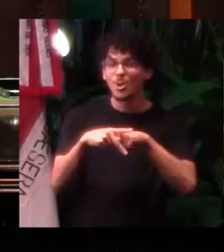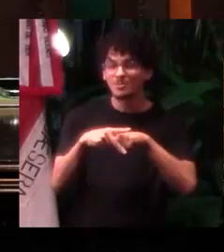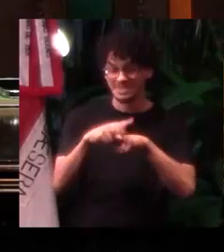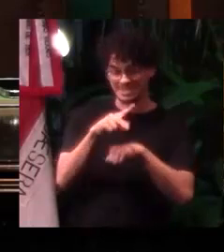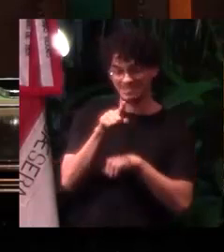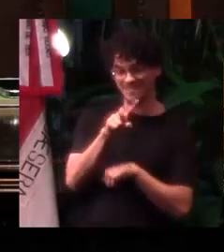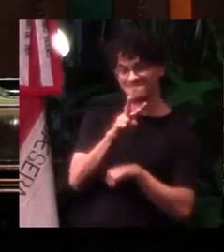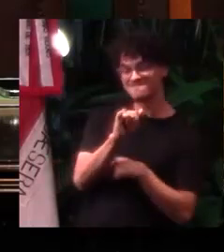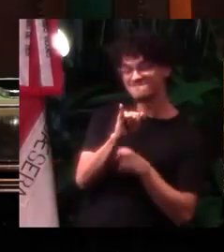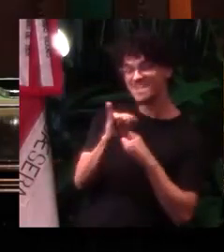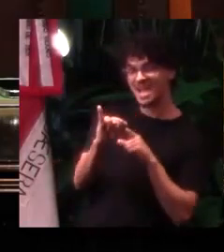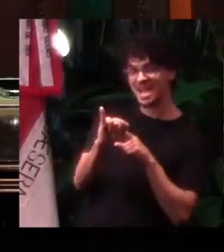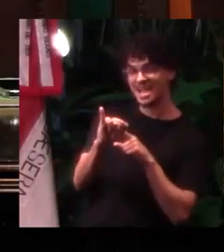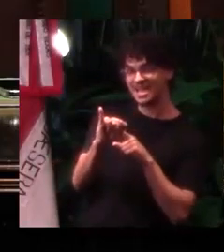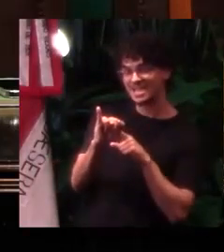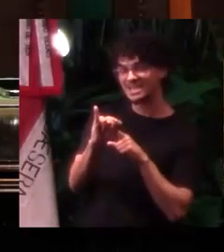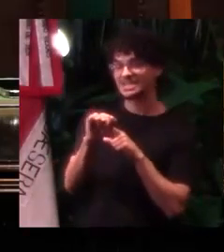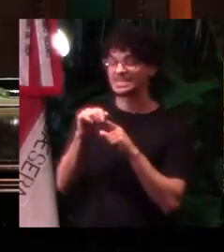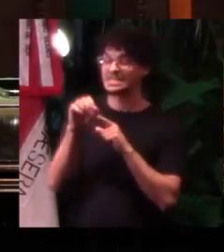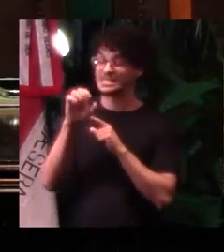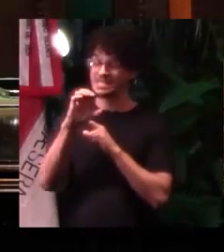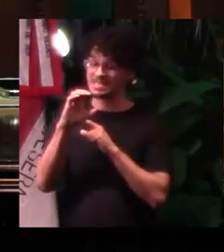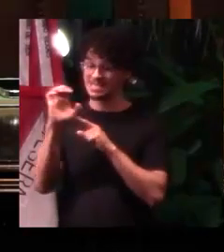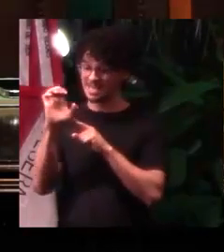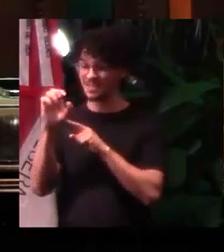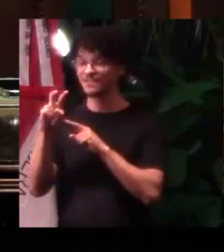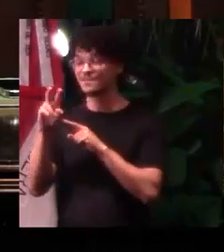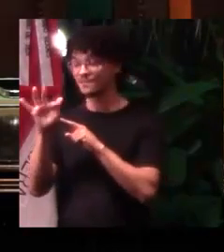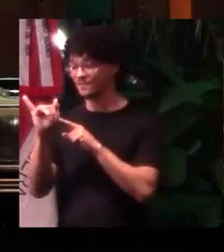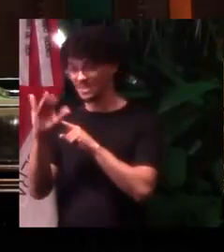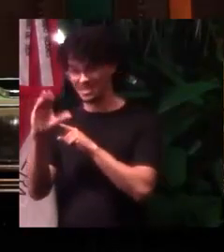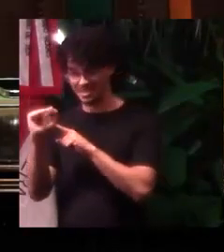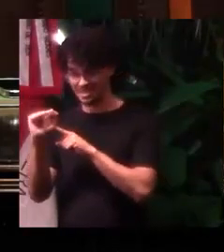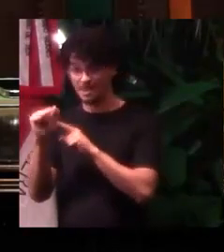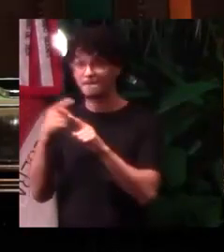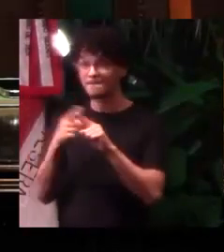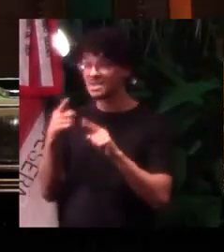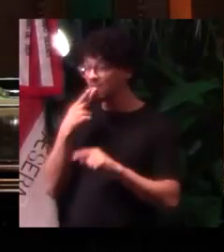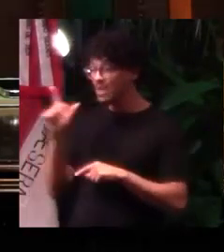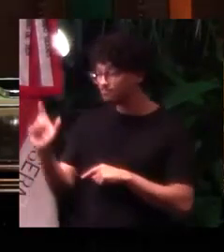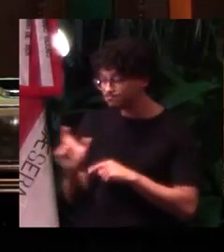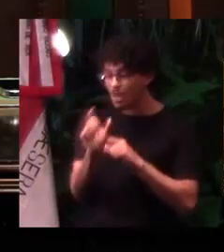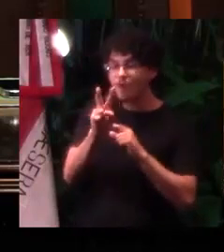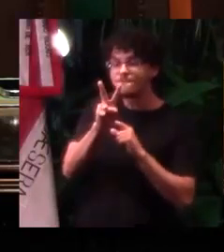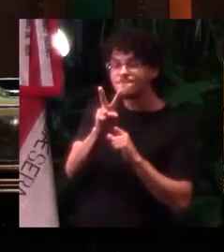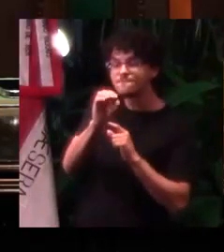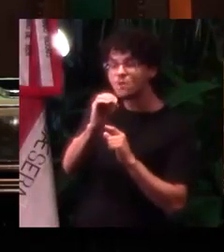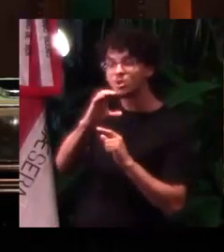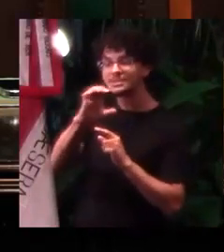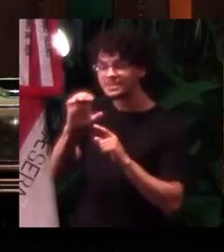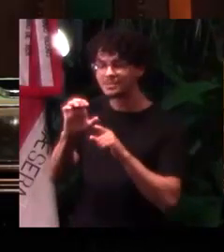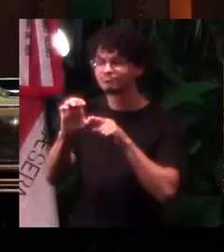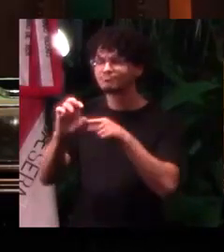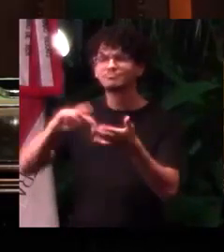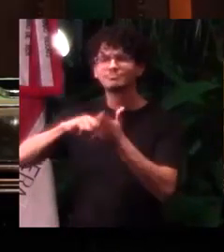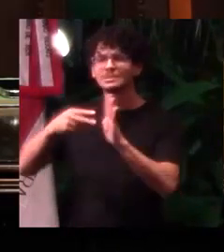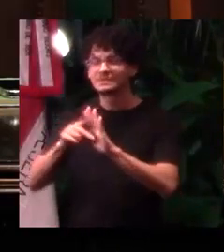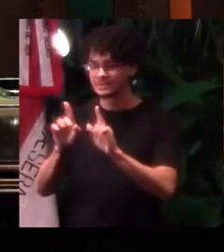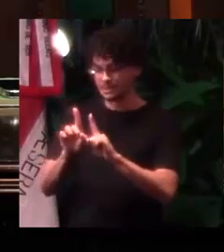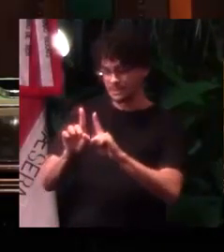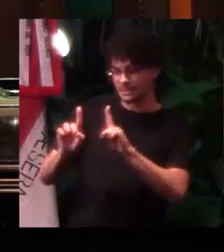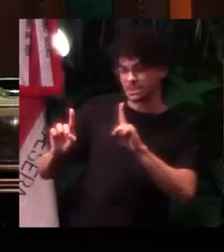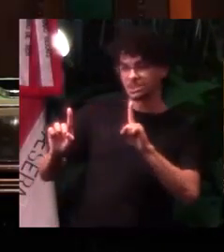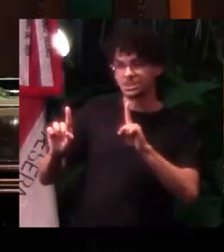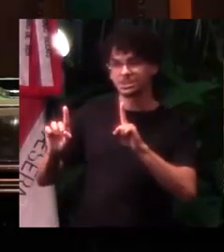fique, você nunca volte. Então, na hora que ela fala você, ela já está dando um distanciamento, né? Que